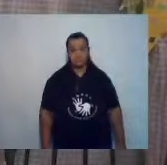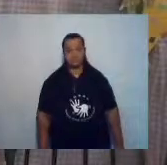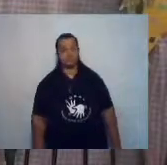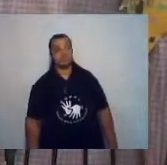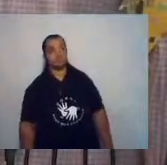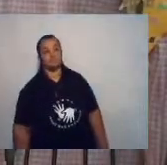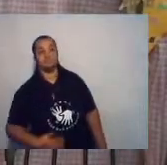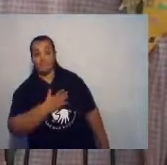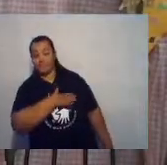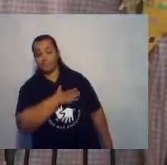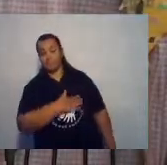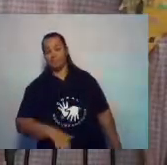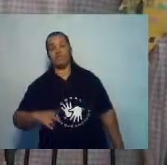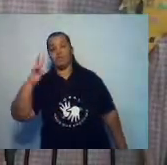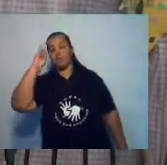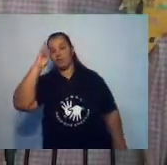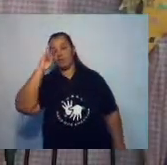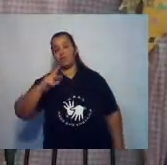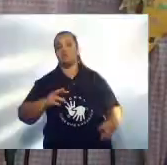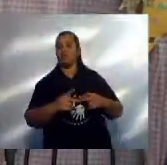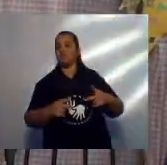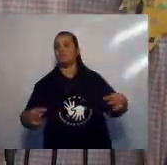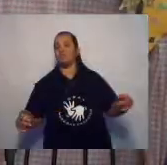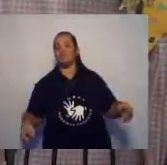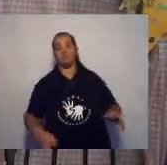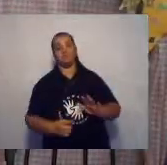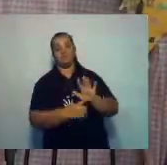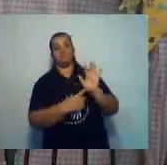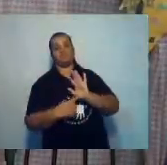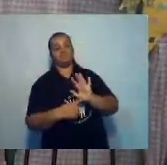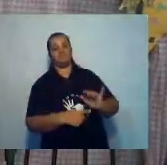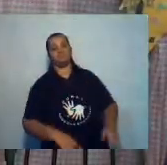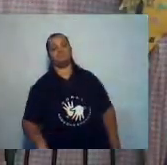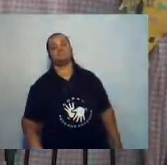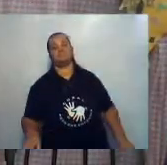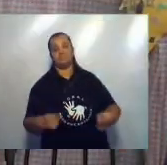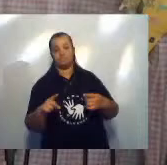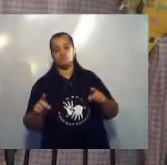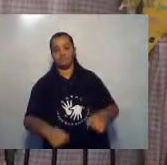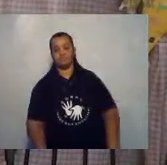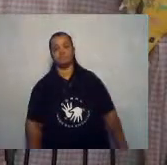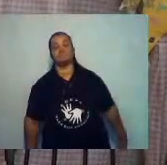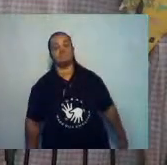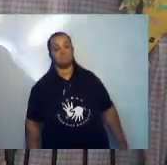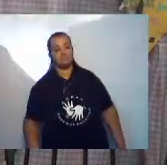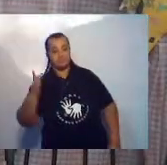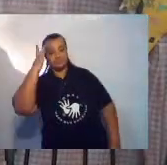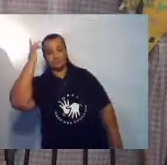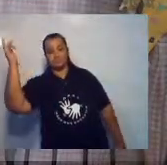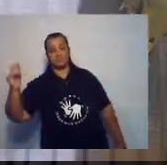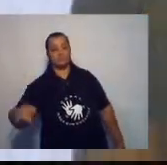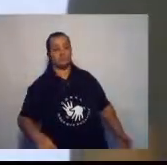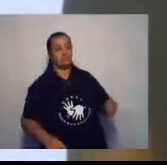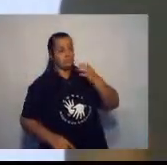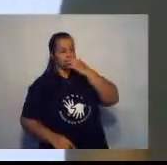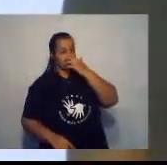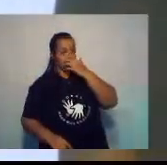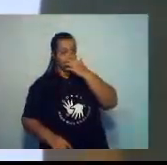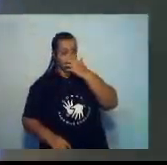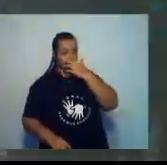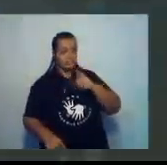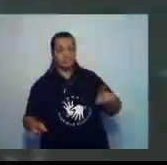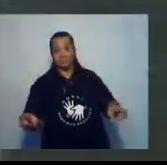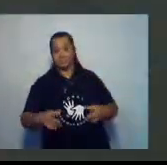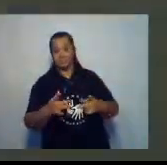Que gostoso, pessoal. Lembrando que as atrações continuam amanhã, tá? Amanhã, aniversário de Piracaia, como eu falei, dia 16, vai ter Júnior Pizoff